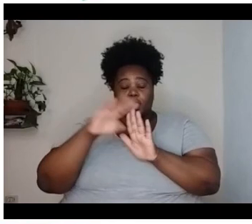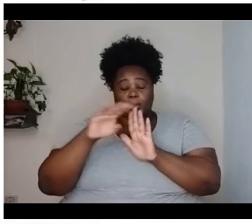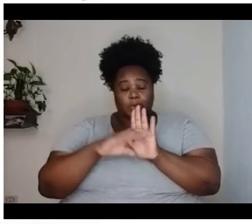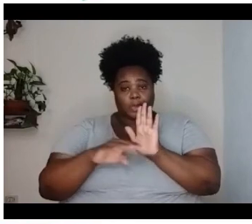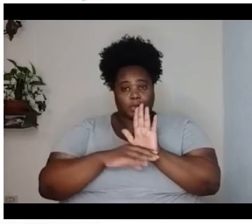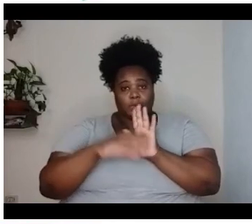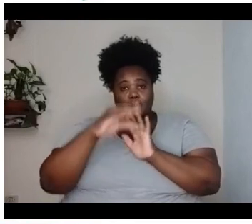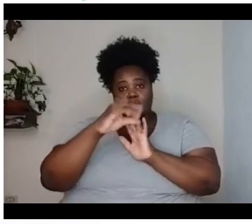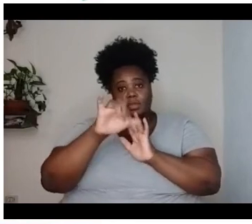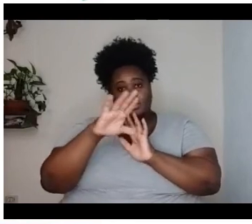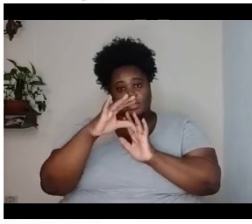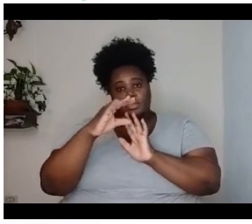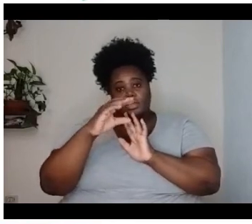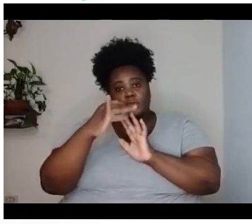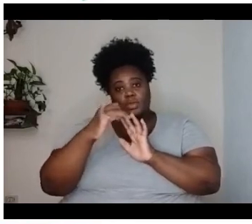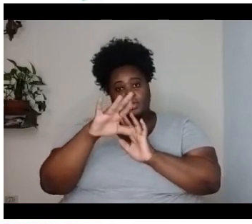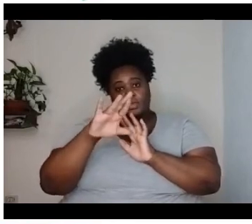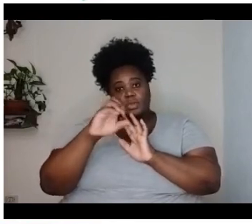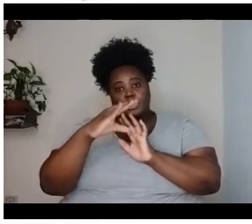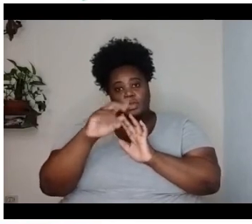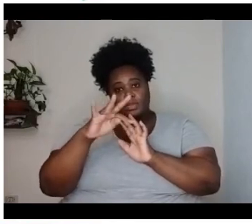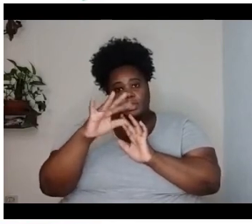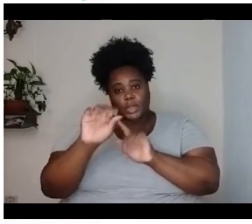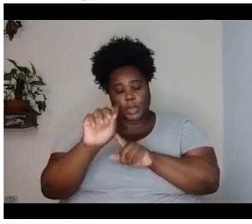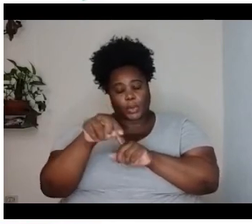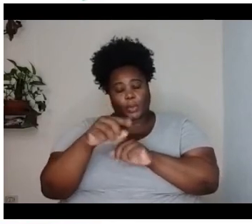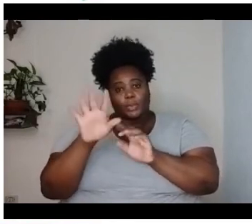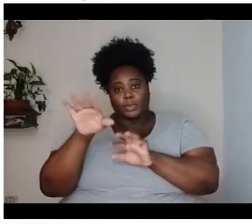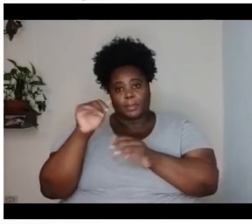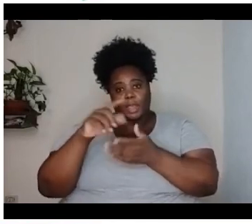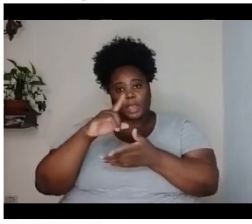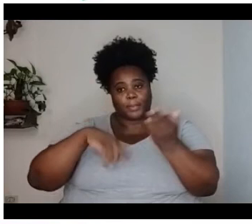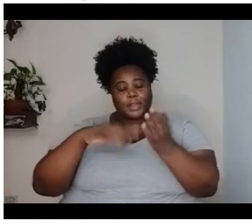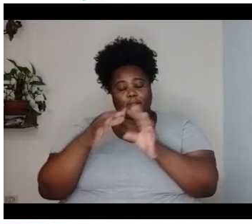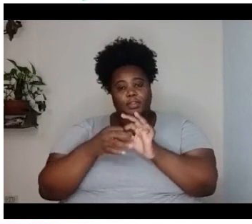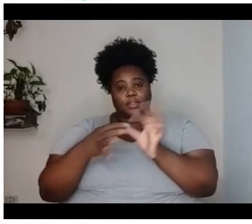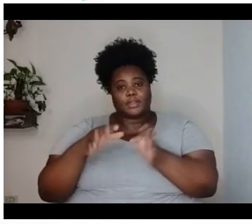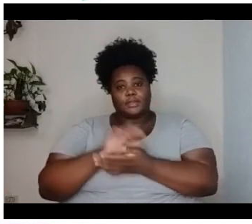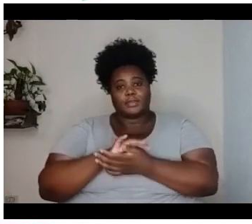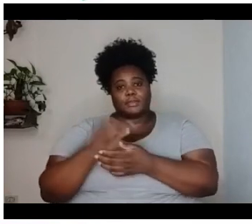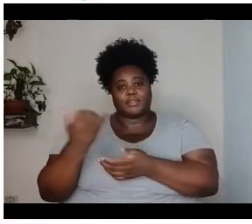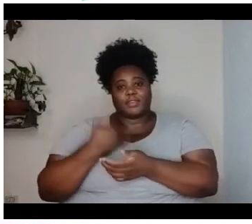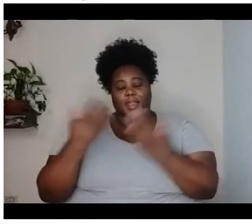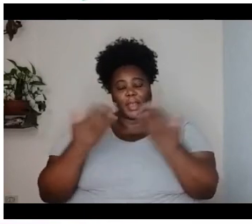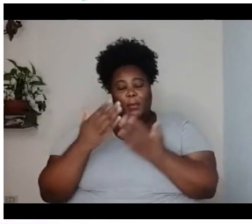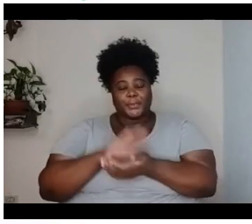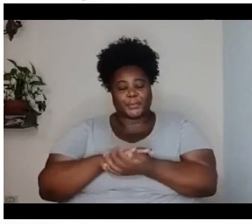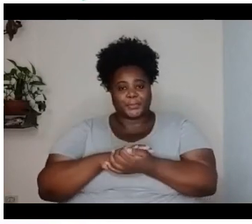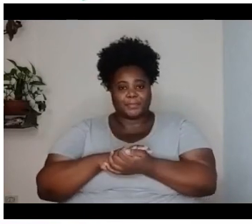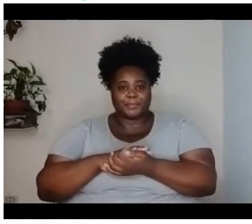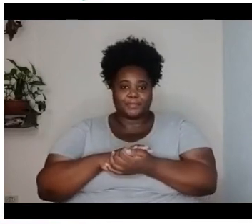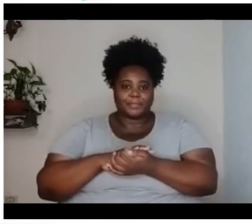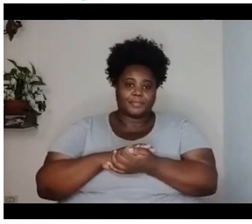é só retirar o ingresso via Simpla. Então fica essa dica aí, que acabaram de me passar aqui, tá? E